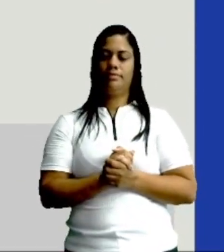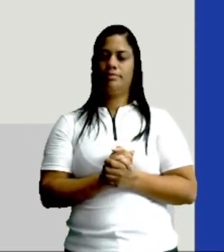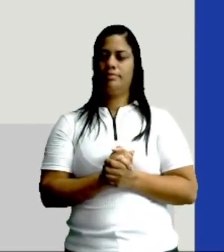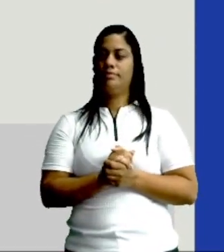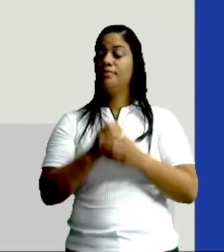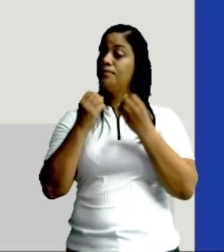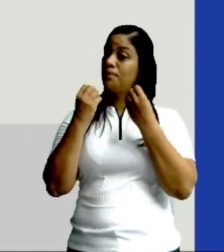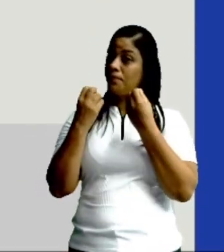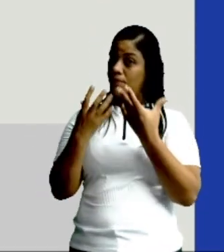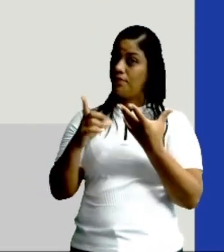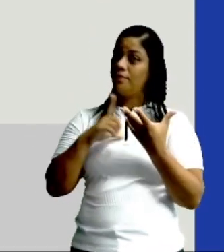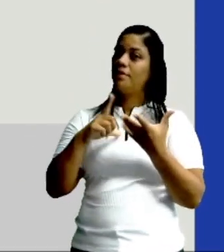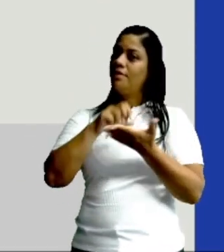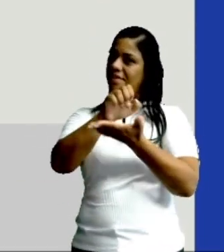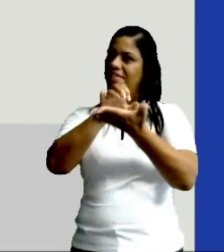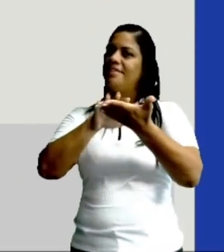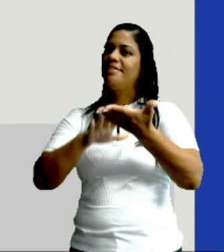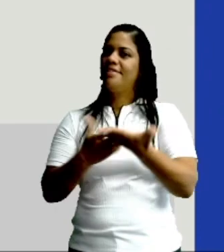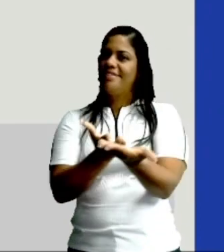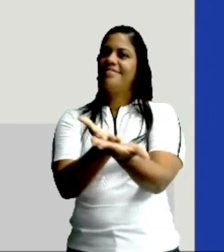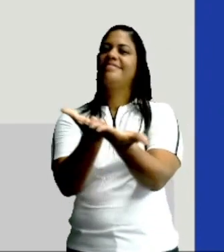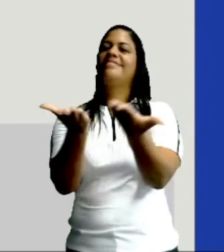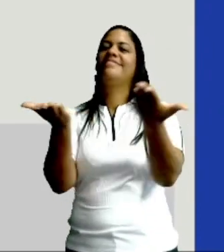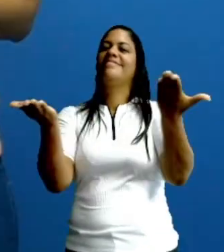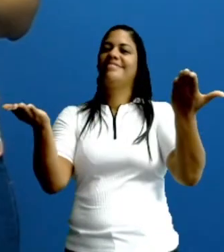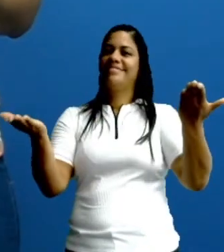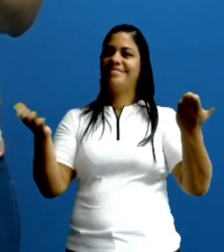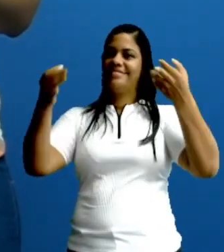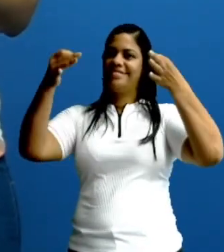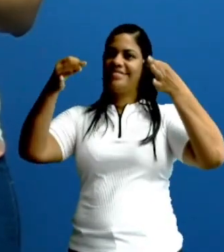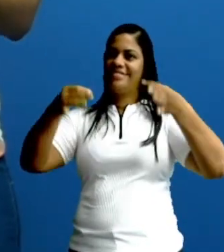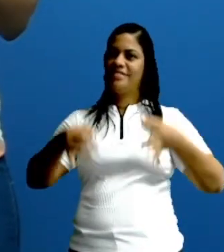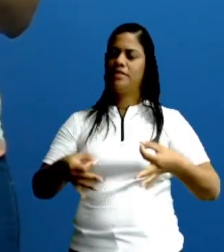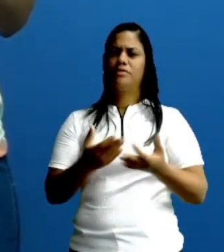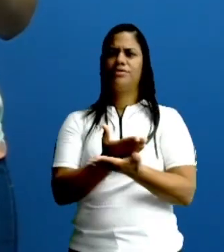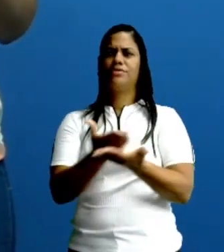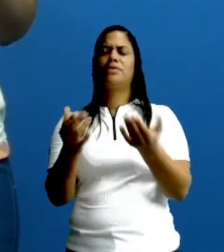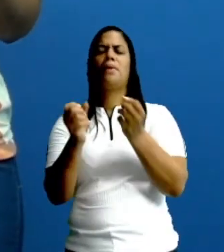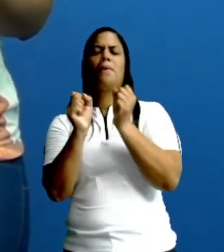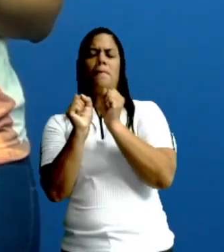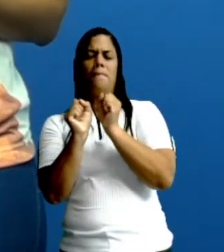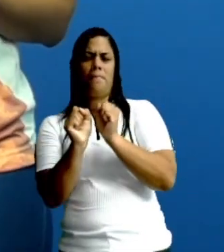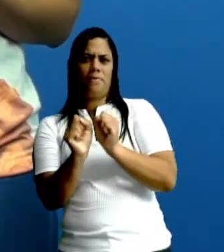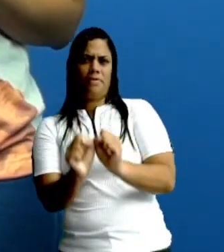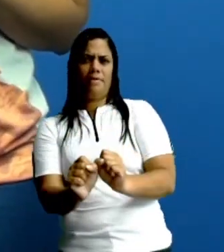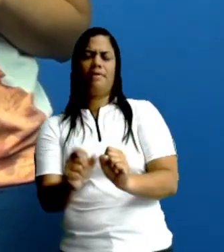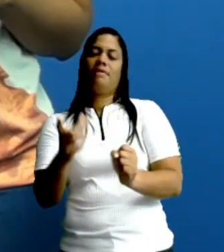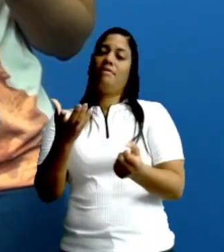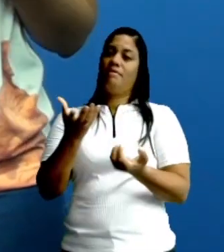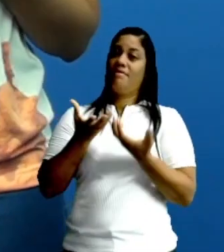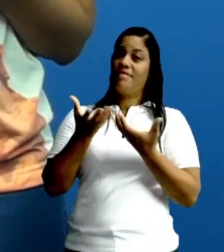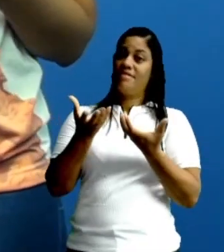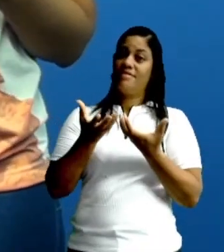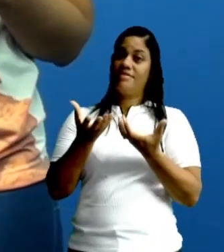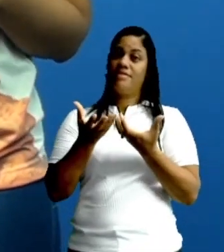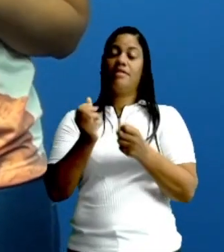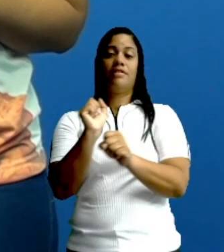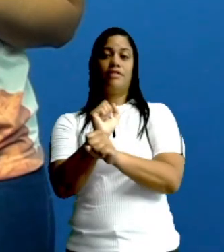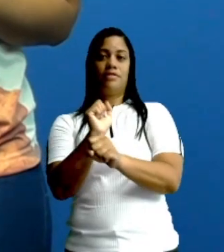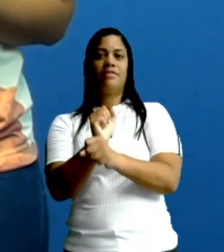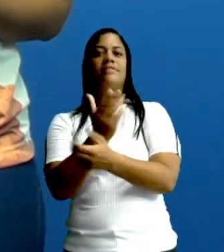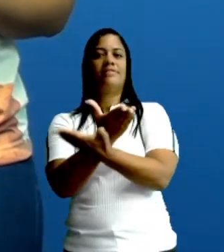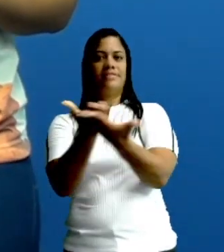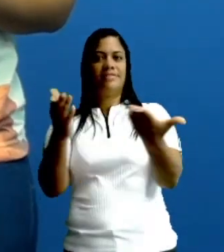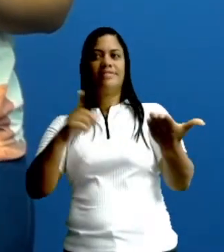Bom, gente, eu trouxe aqui essa atividade para vocês, tá certo? Se vocês puderem, tiverem interesse, eu espero que